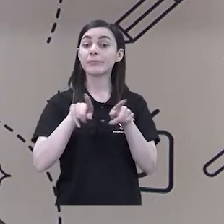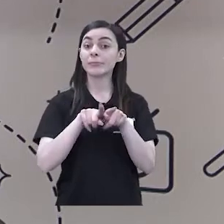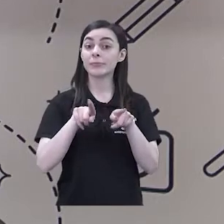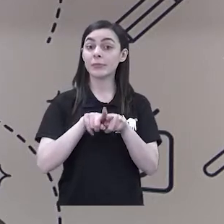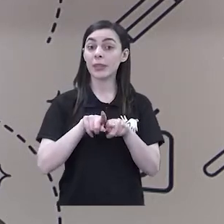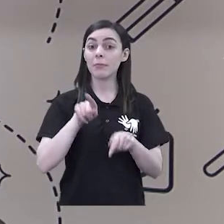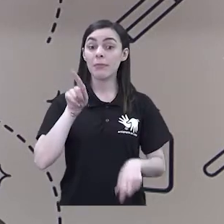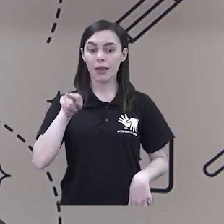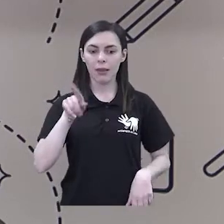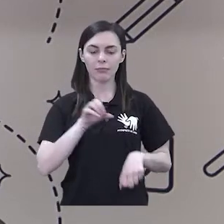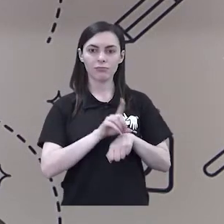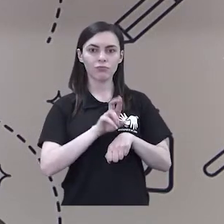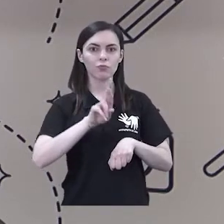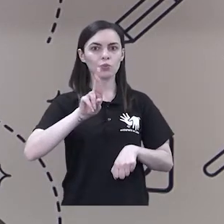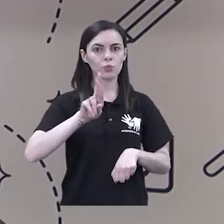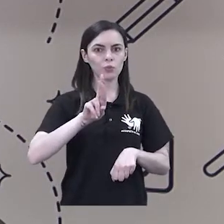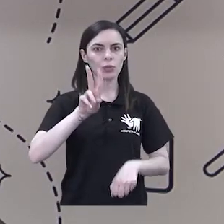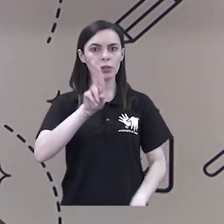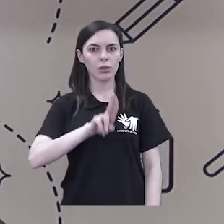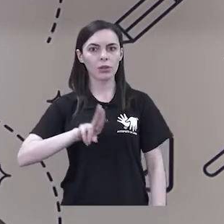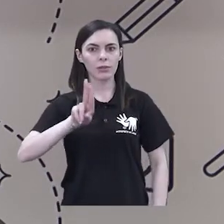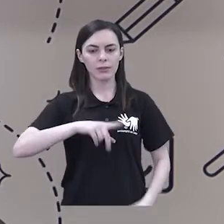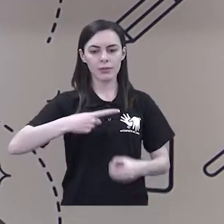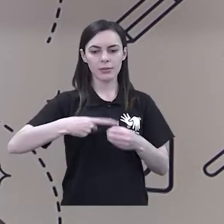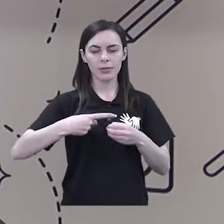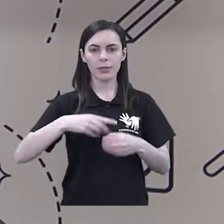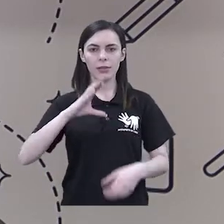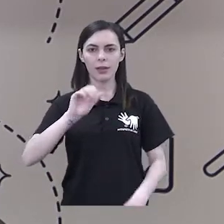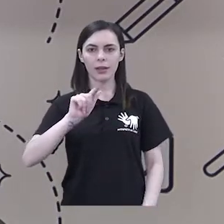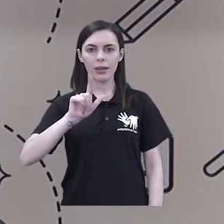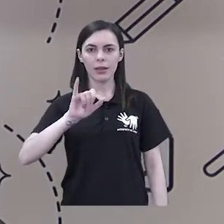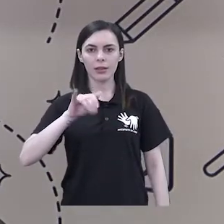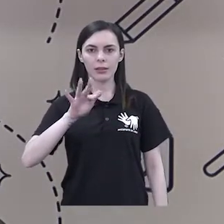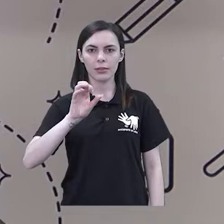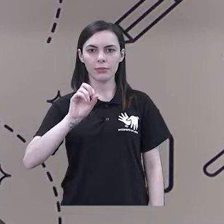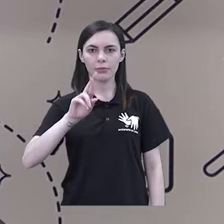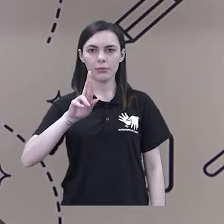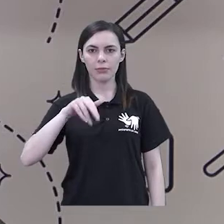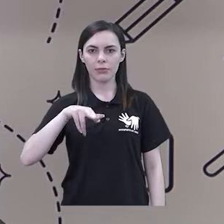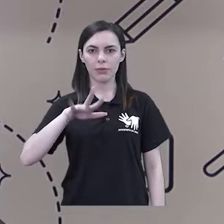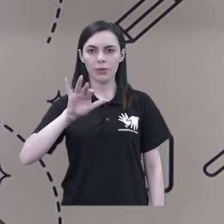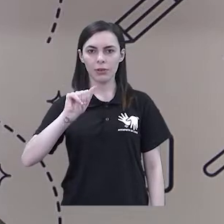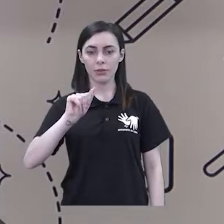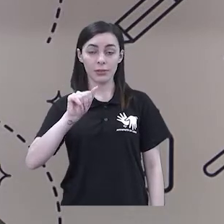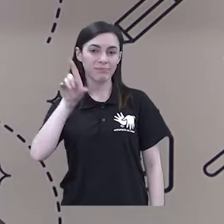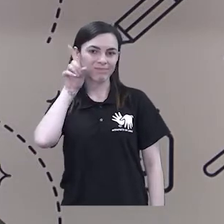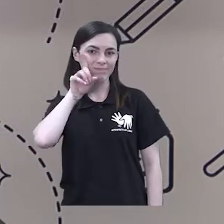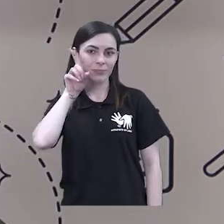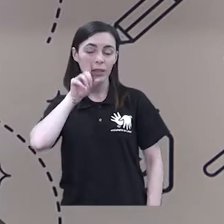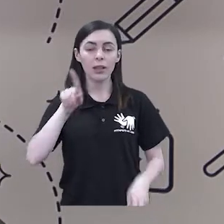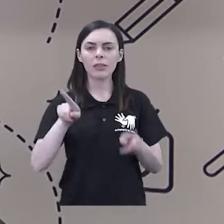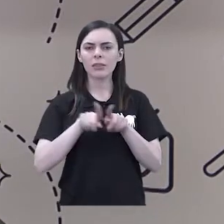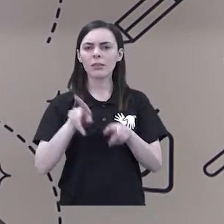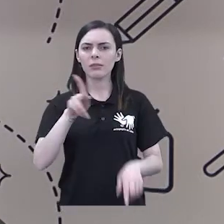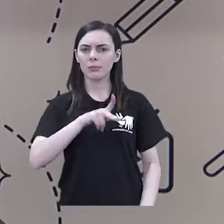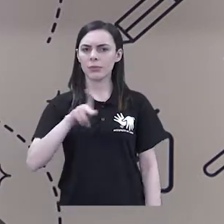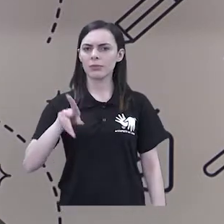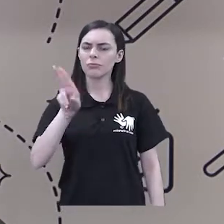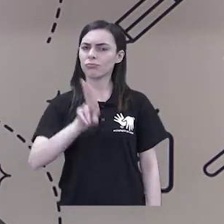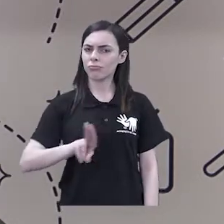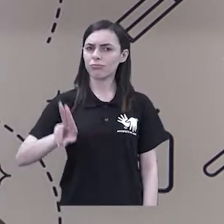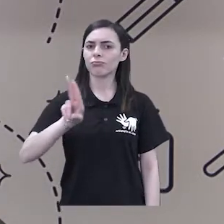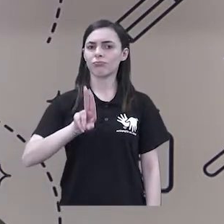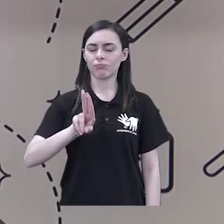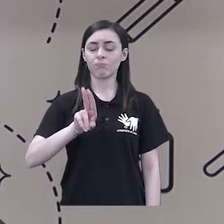é também doutora pela Universidade da Califórnia e professora universitária.